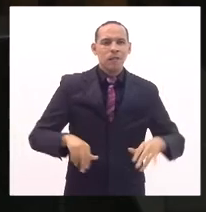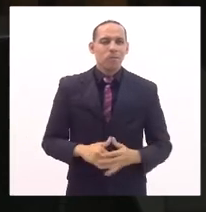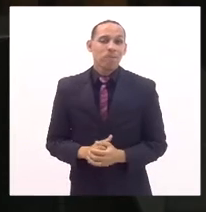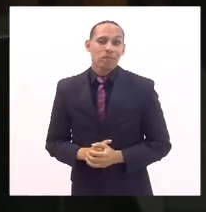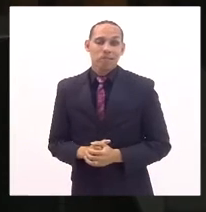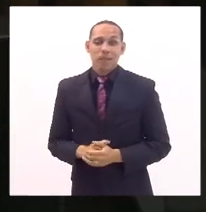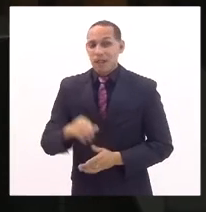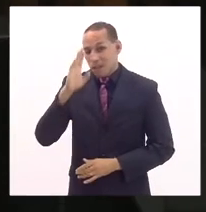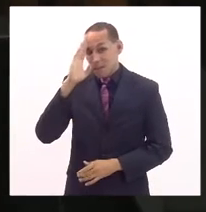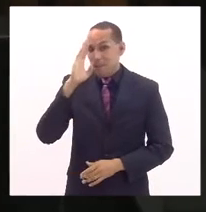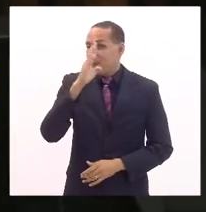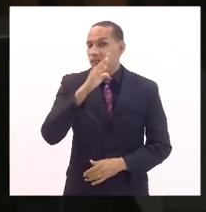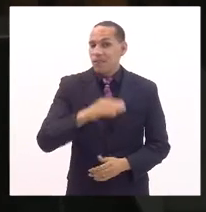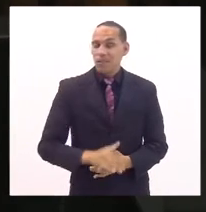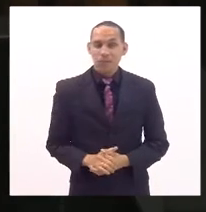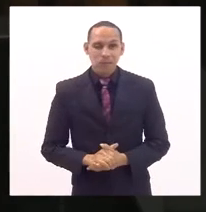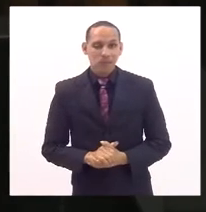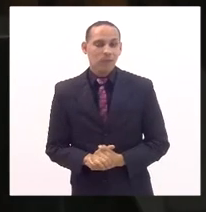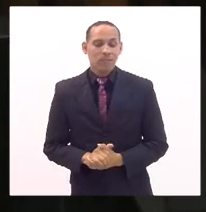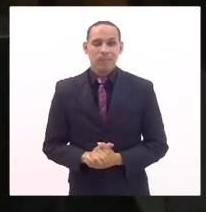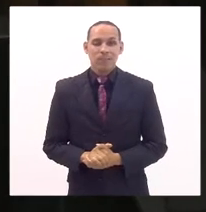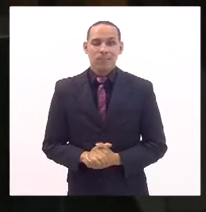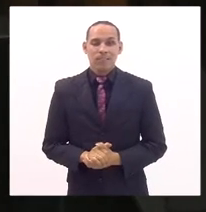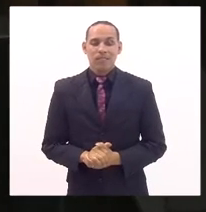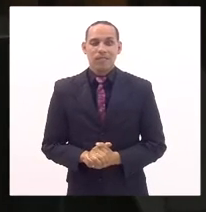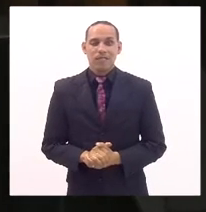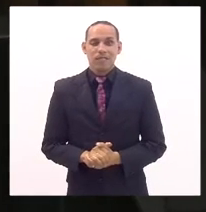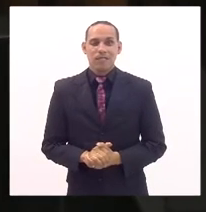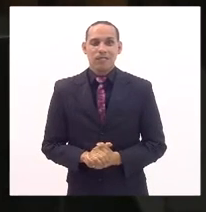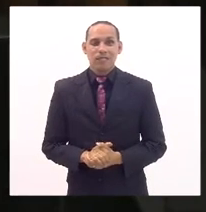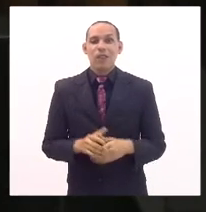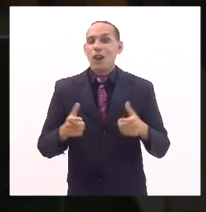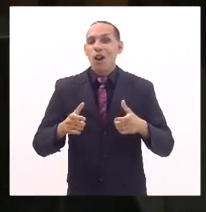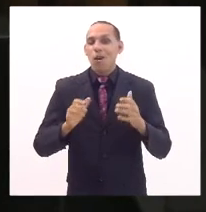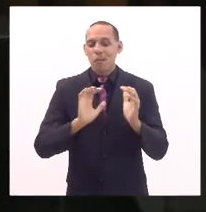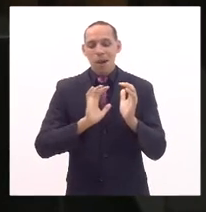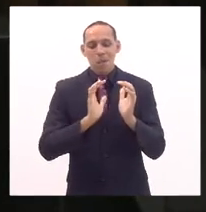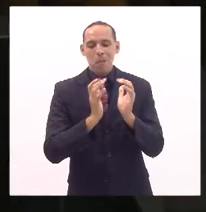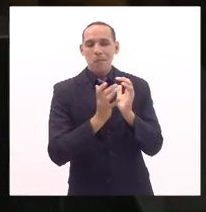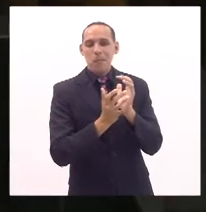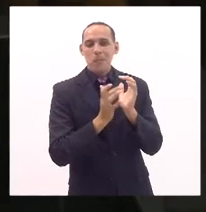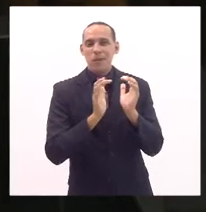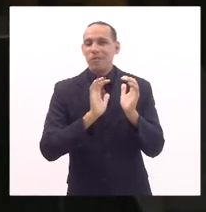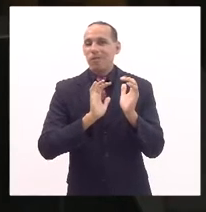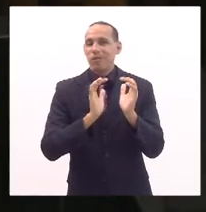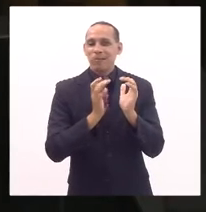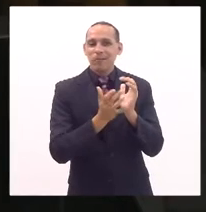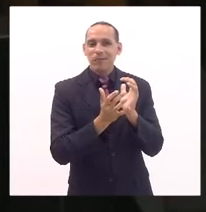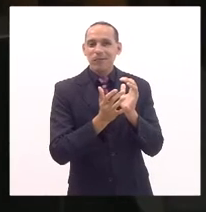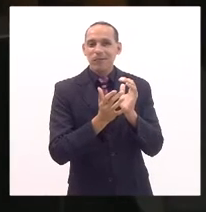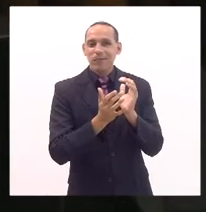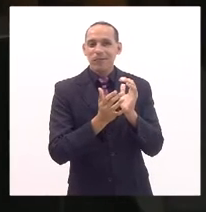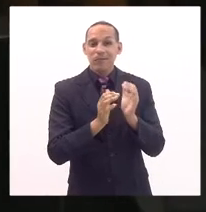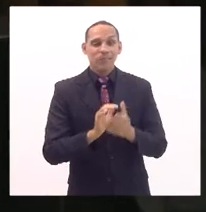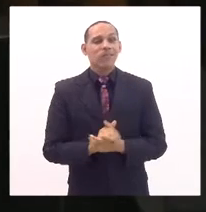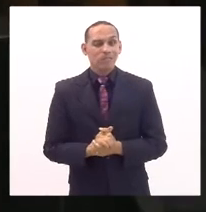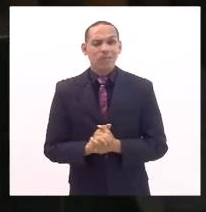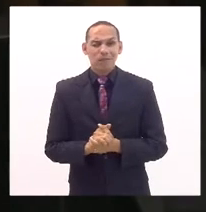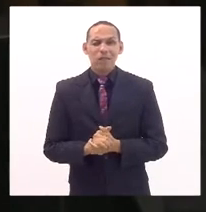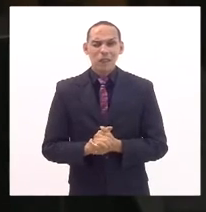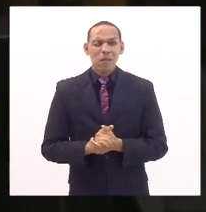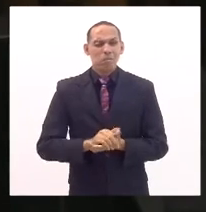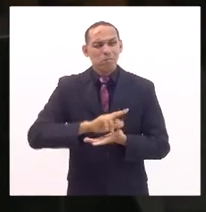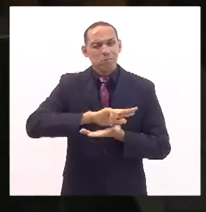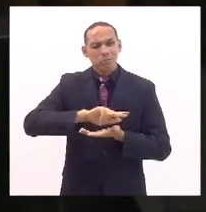bom e principalmente e na rede social com as origens mais